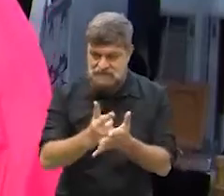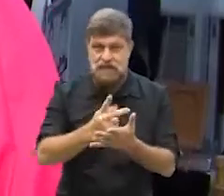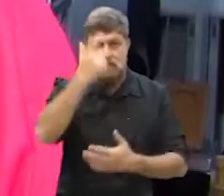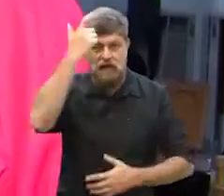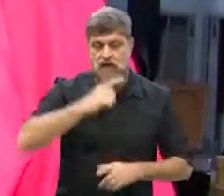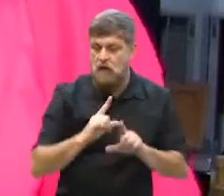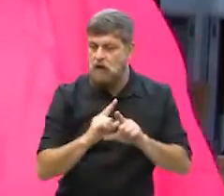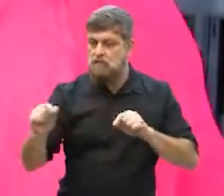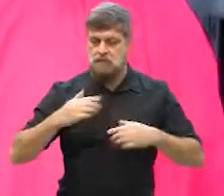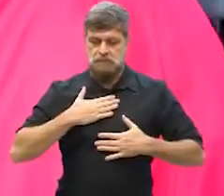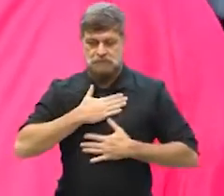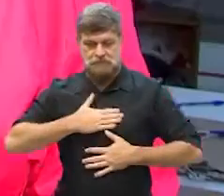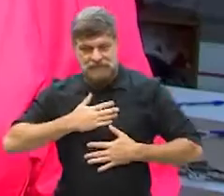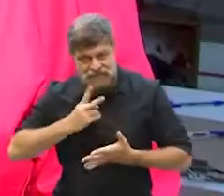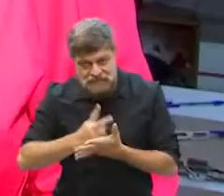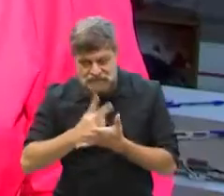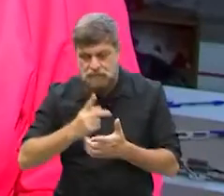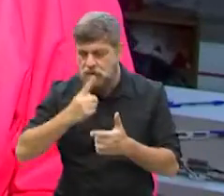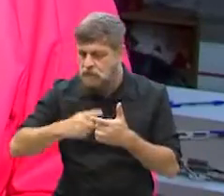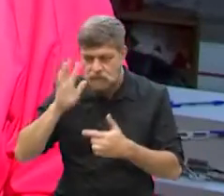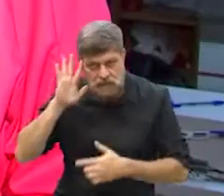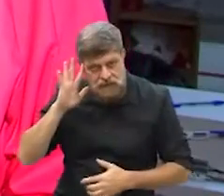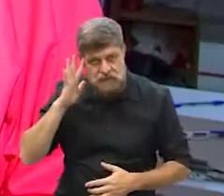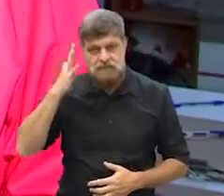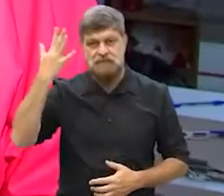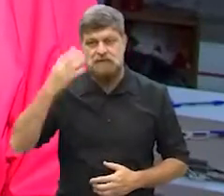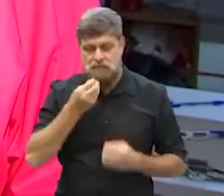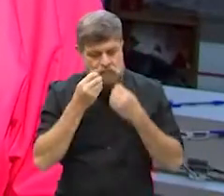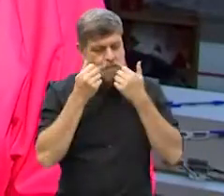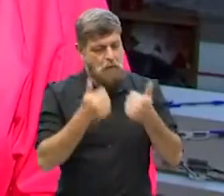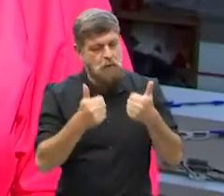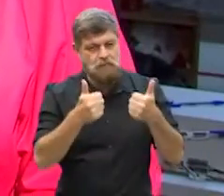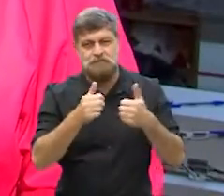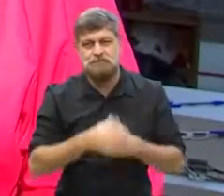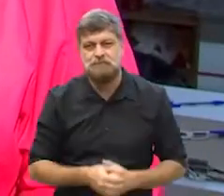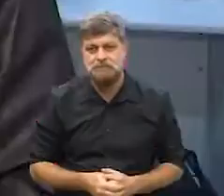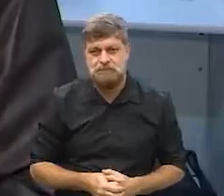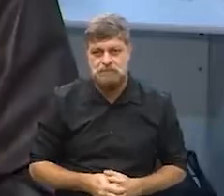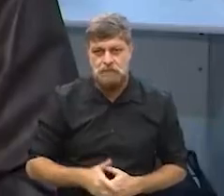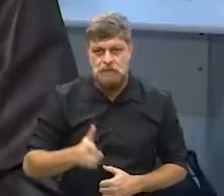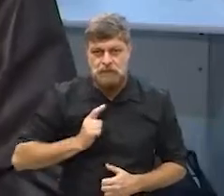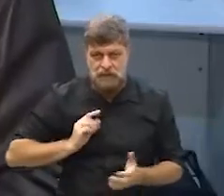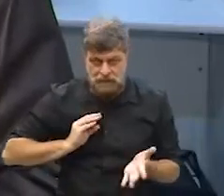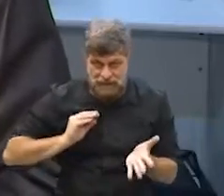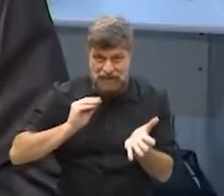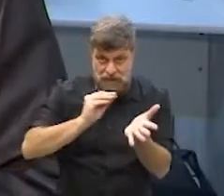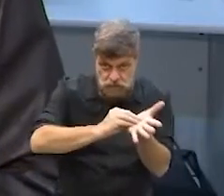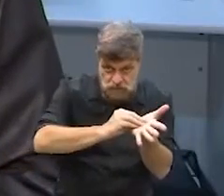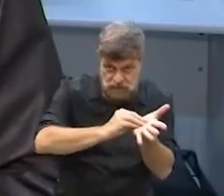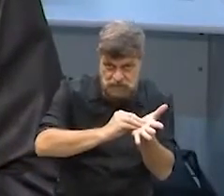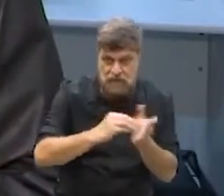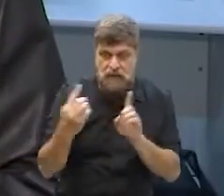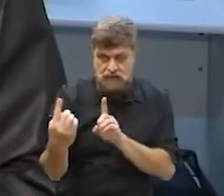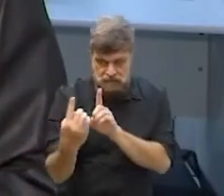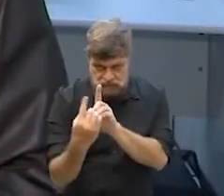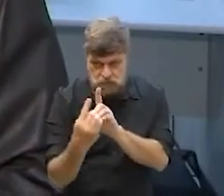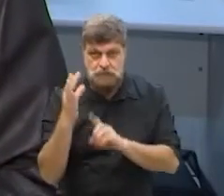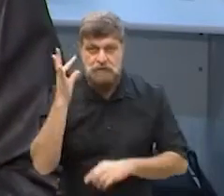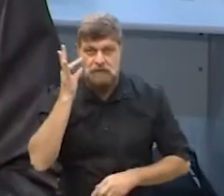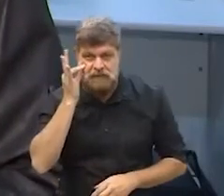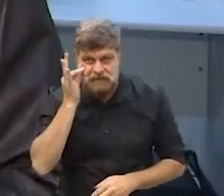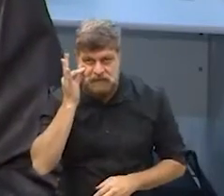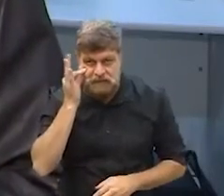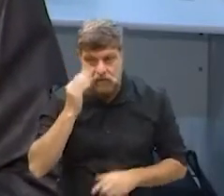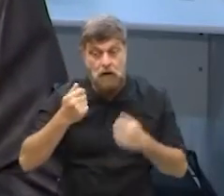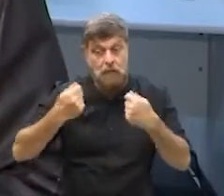toda vez que eu vim aqui eu nunca saí insatisfeita. Sempre eu consegui resolver meus problemas. É muito bom. Através do agendamento é feito o atendimento aqui,